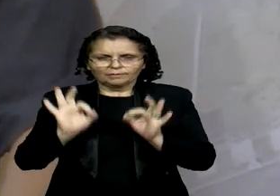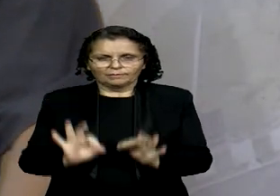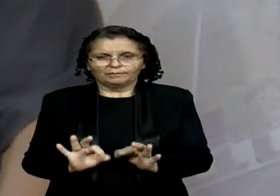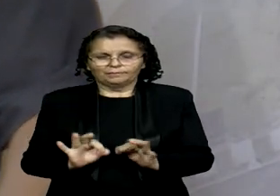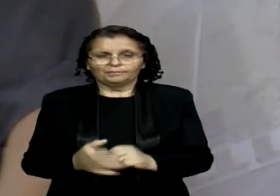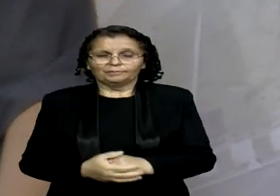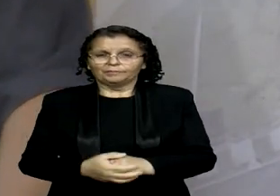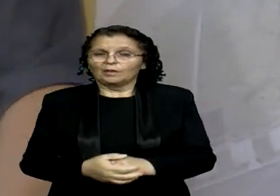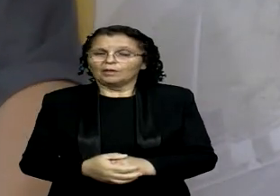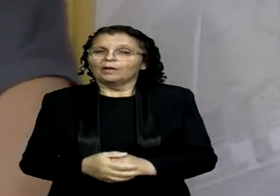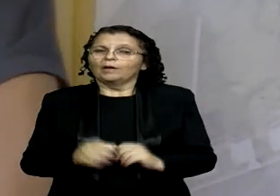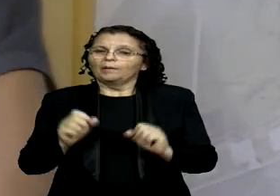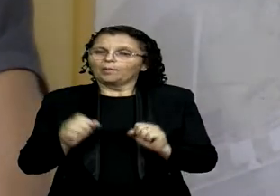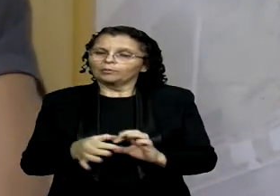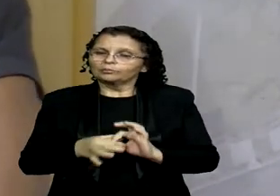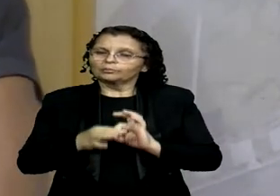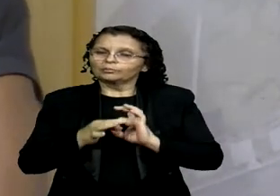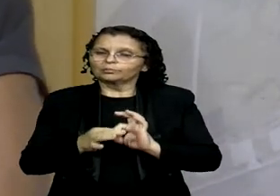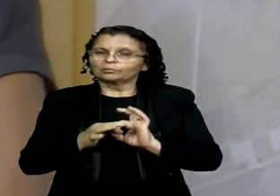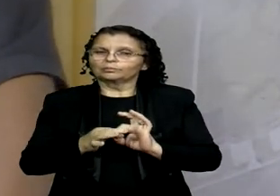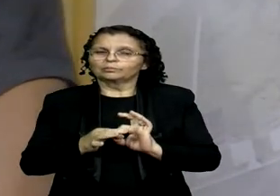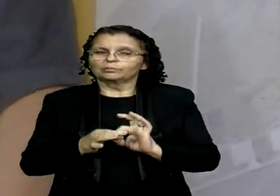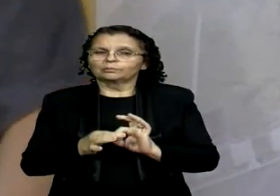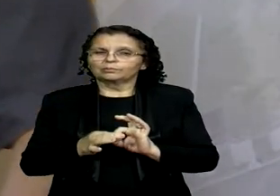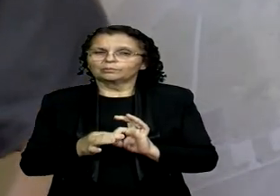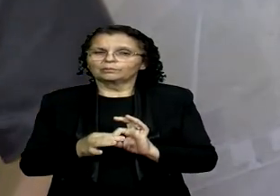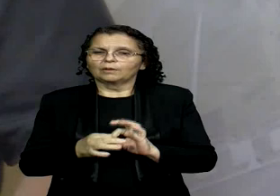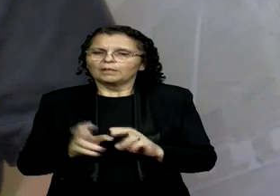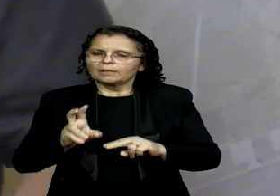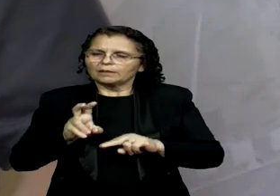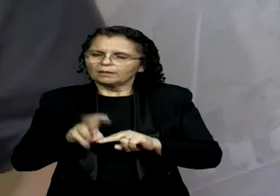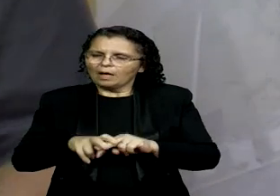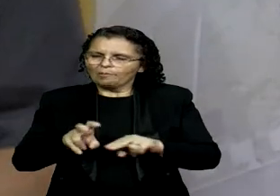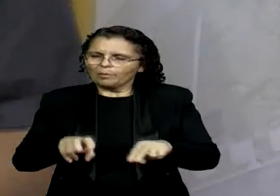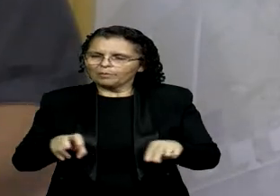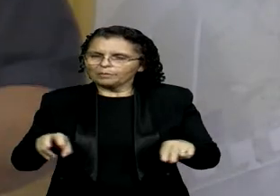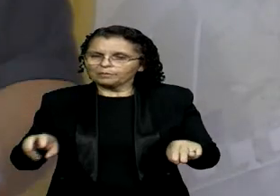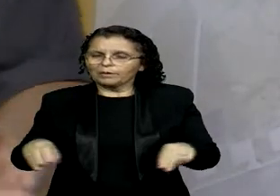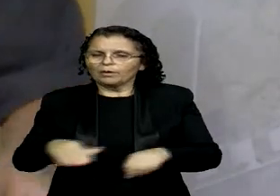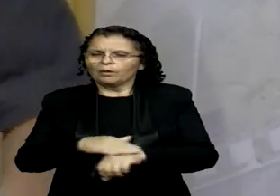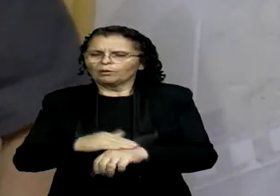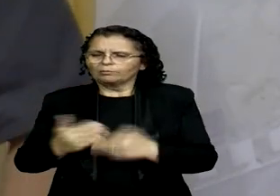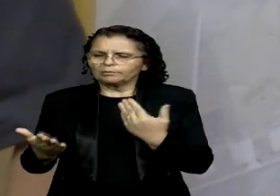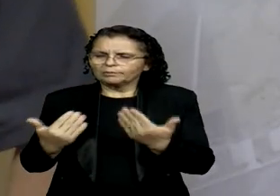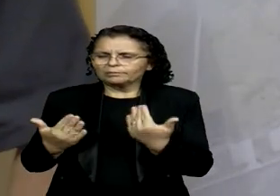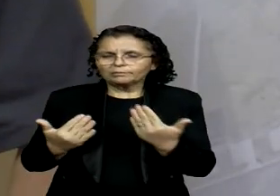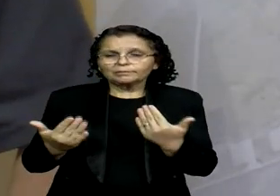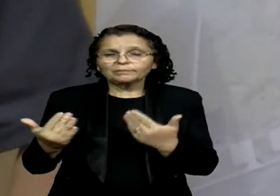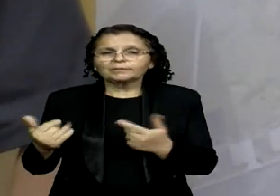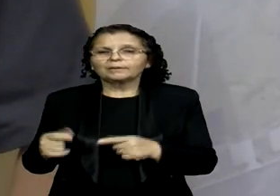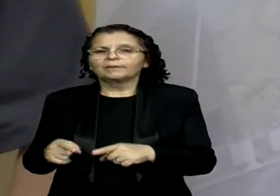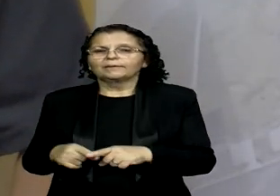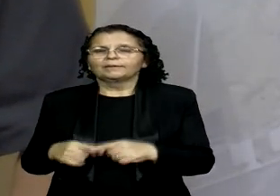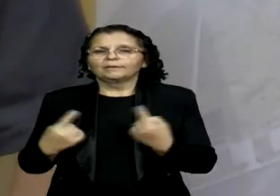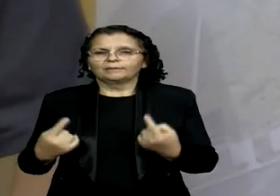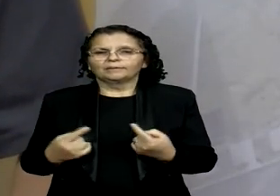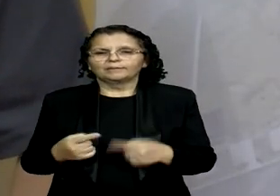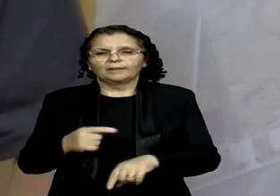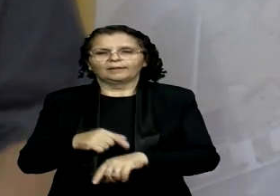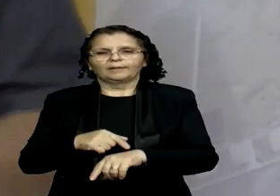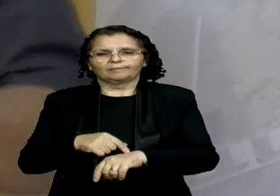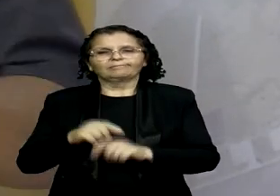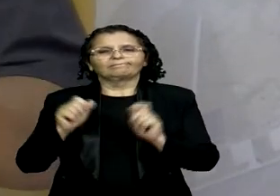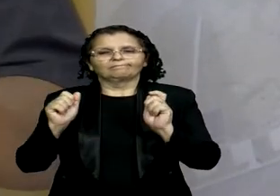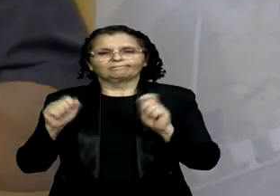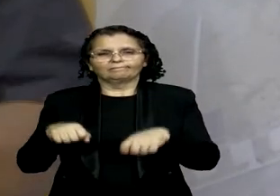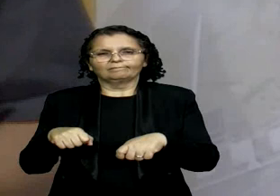dizer? A gente pode se unir aí, ó, sentar, conversar com o prefeito, fazer uma indicação, mas está em tempo.